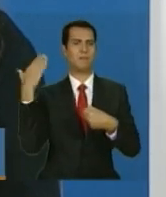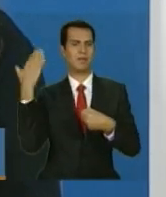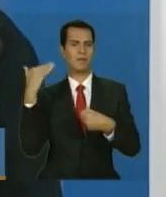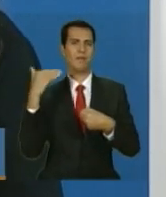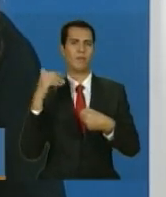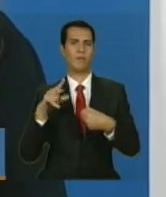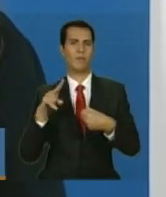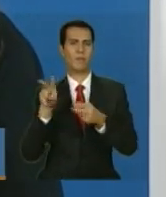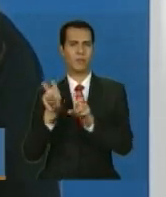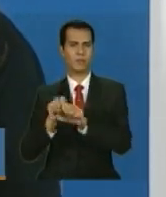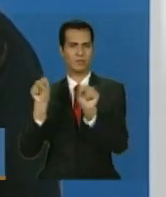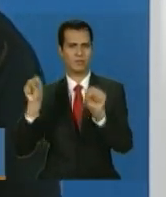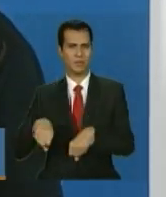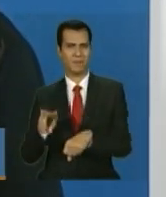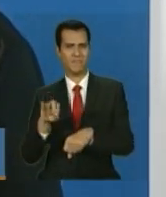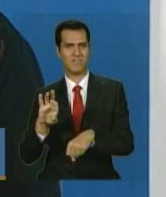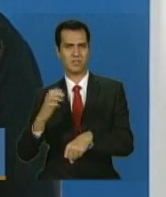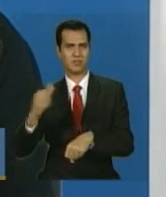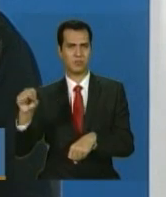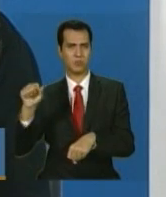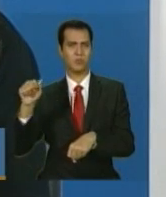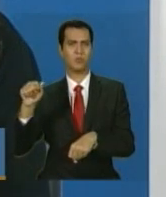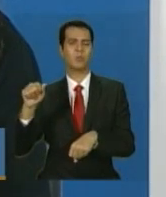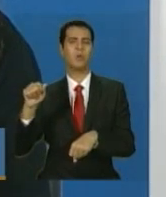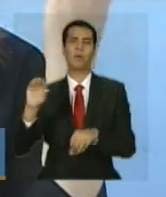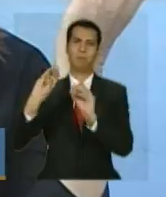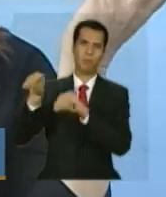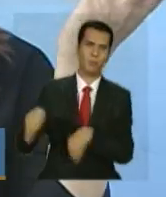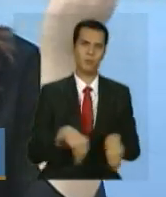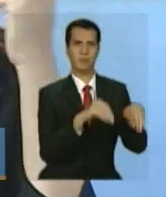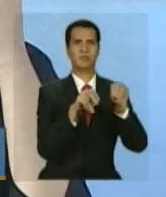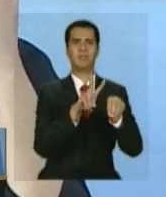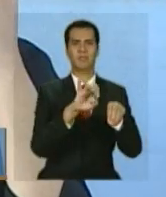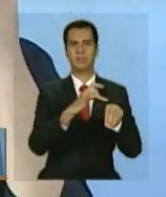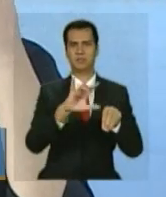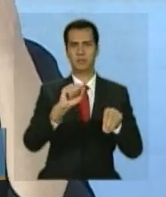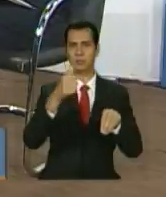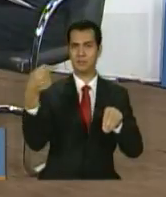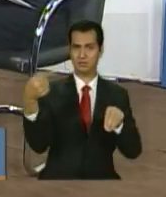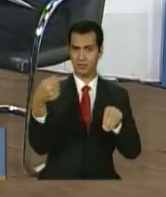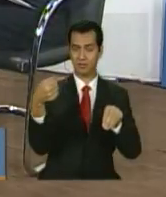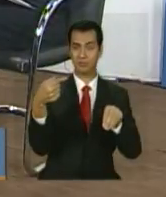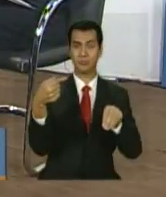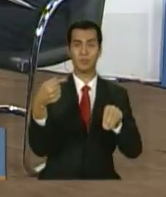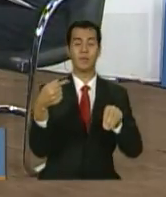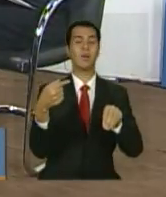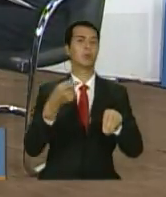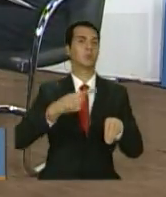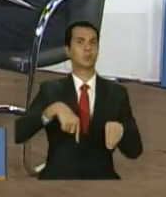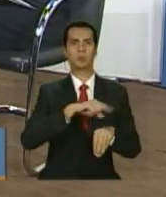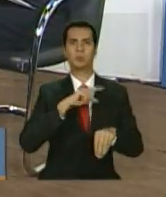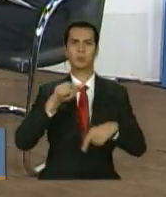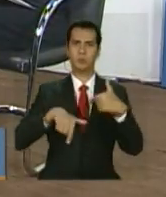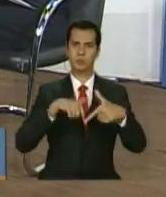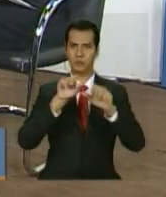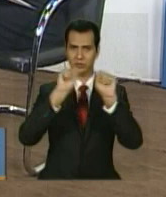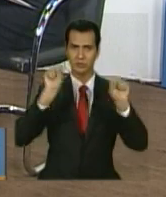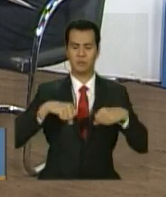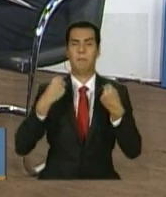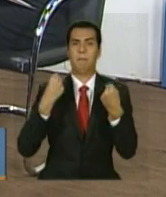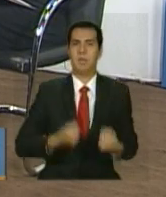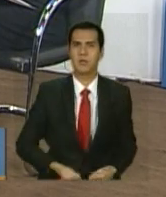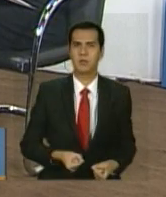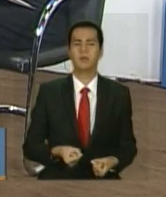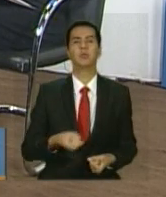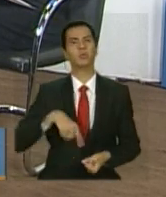de abril e maio, e ela ficou indisponível por algumas vezes. Sobrecarregou. E aí fizemos uma força-tarefa junto à Caixa Econômica